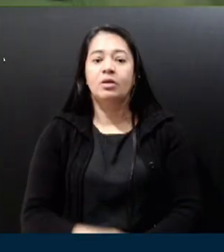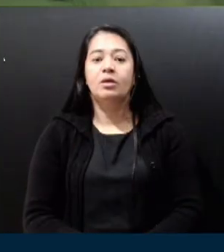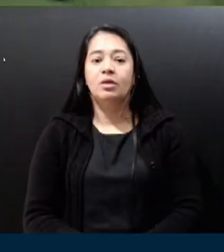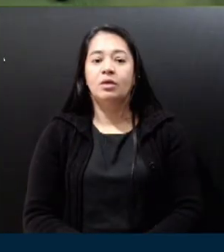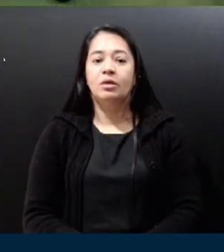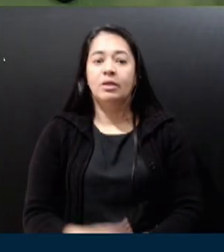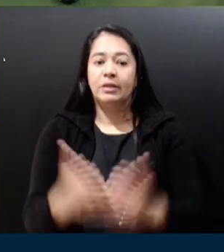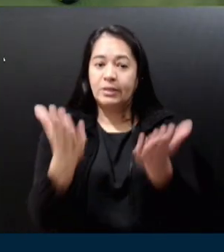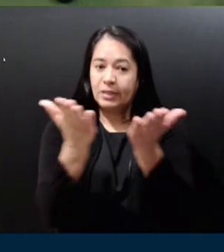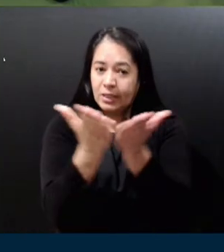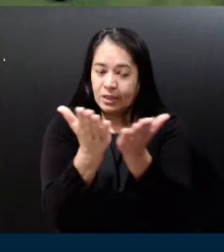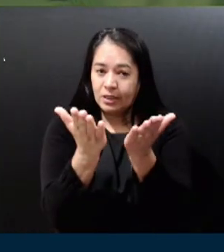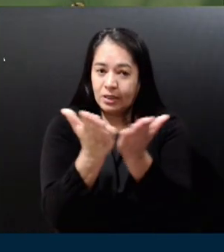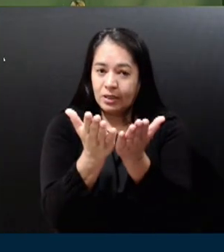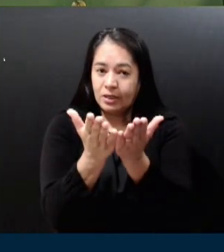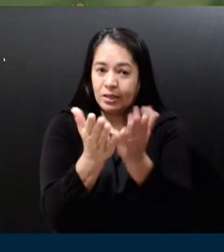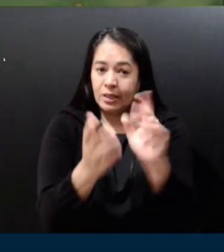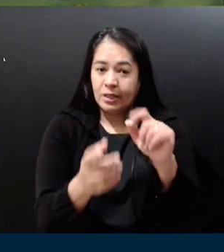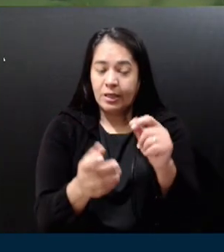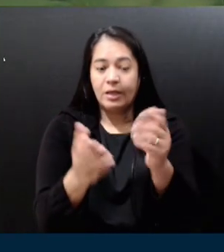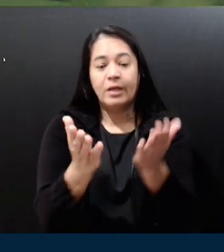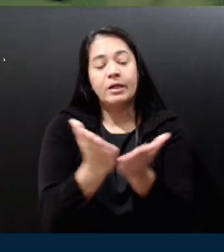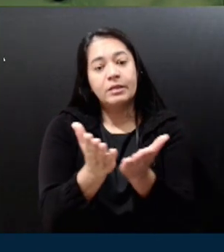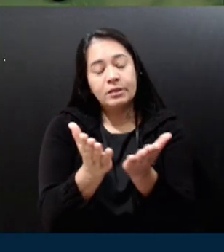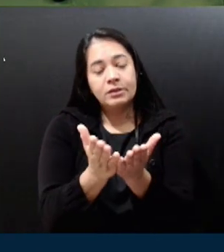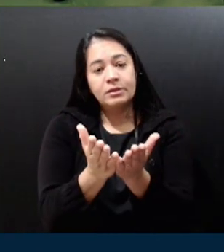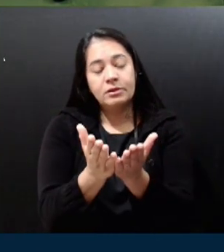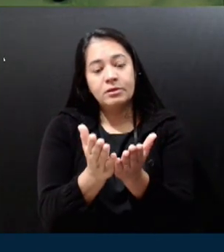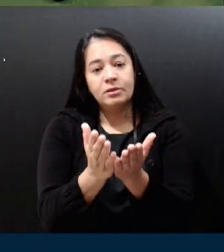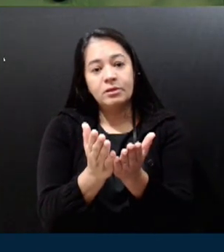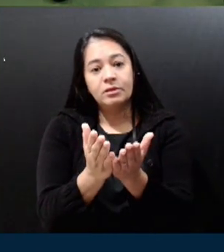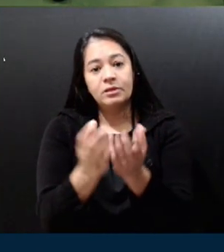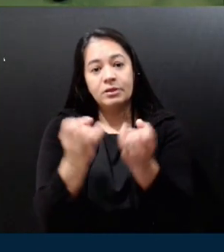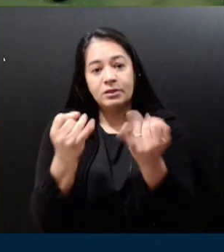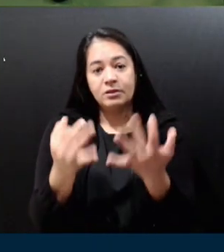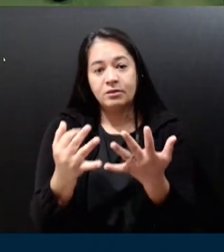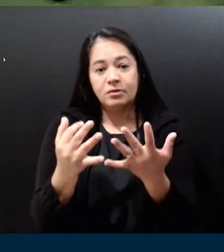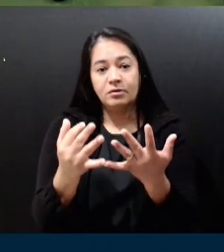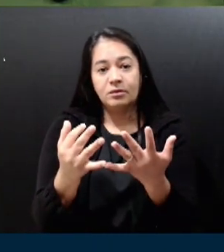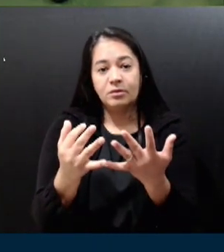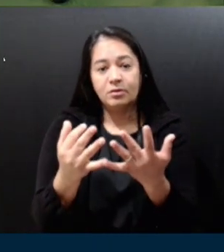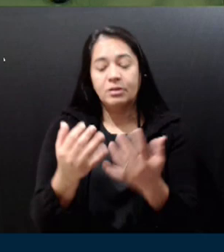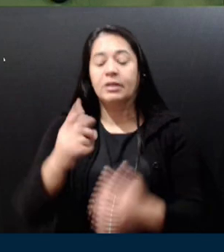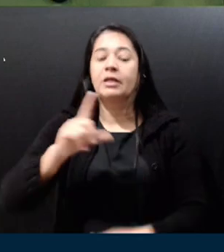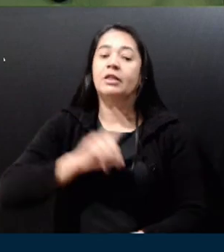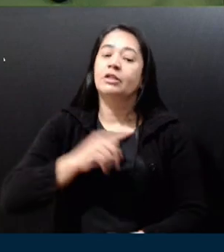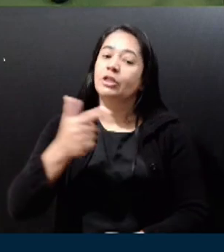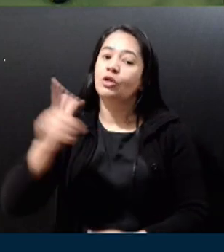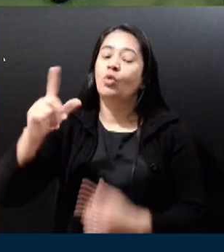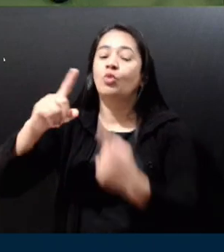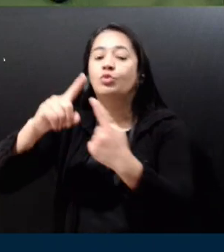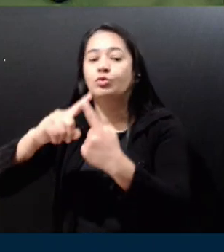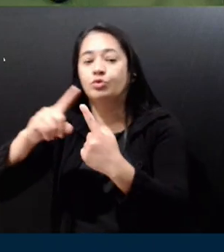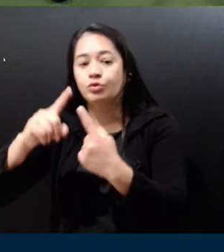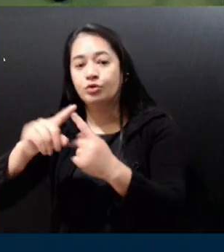é? E aí é explicar que existe outro modelo e outras formas de amor.